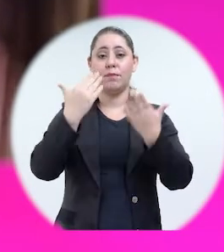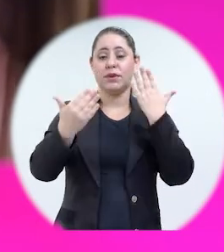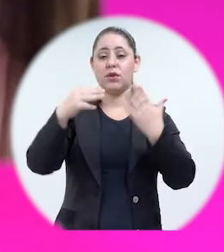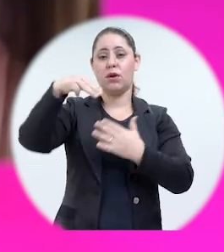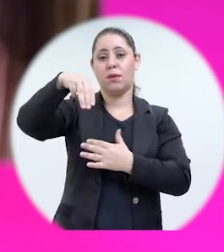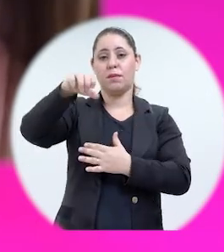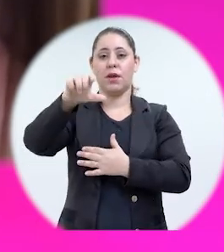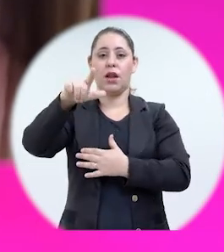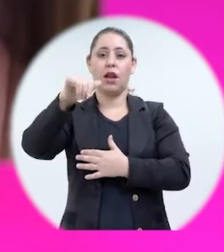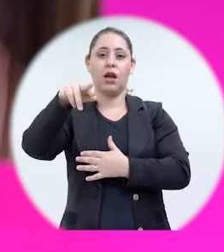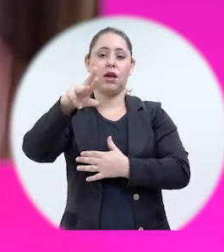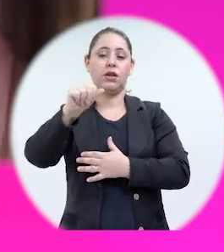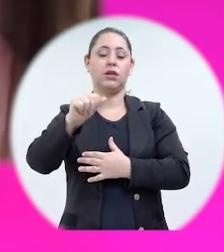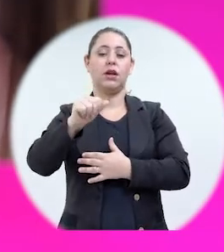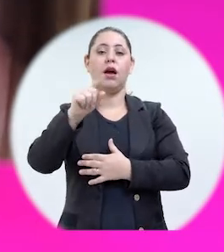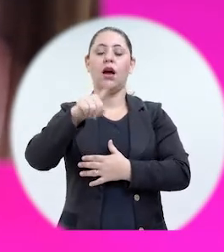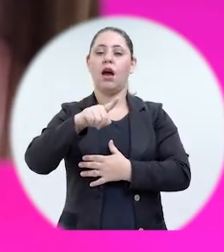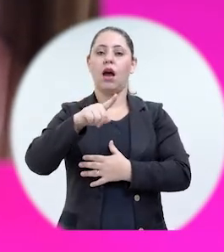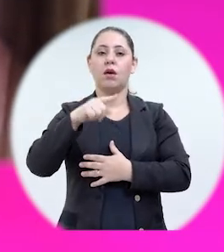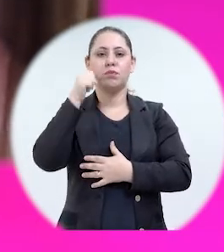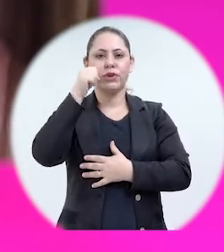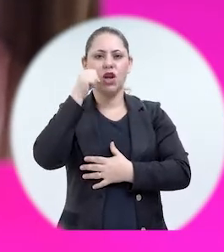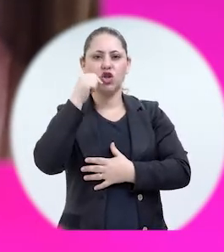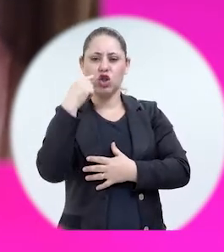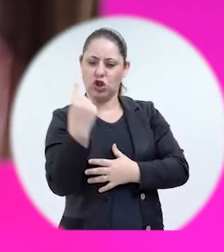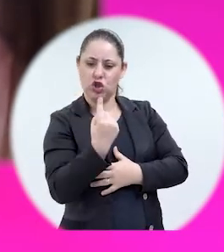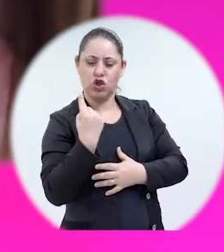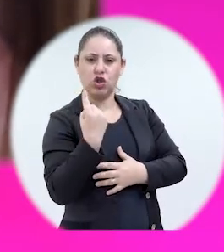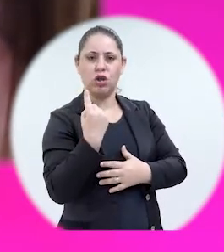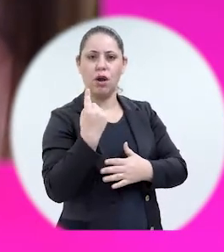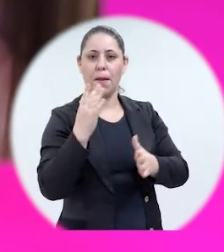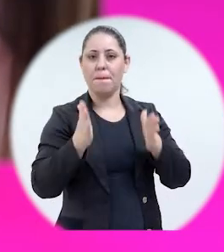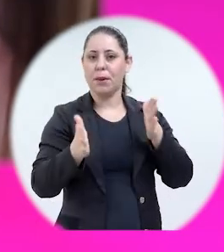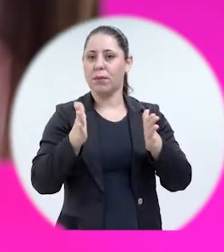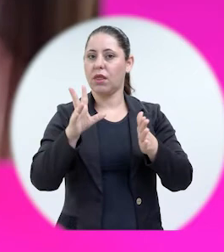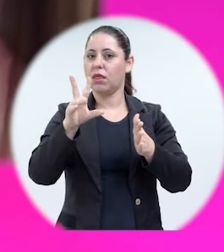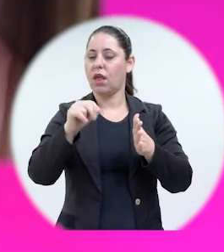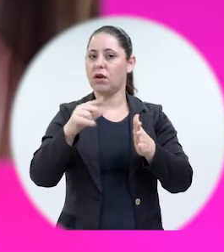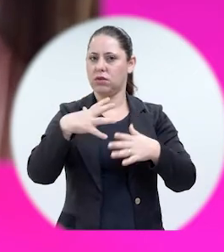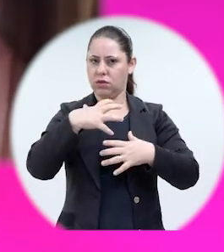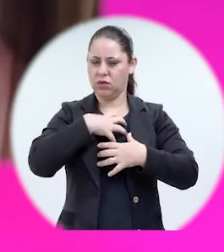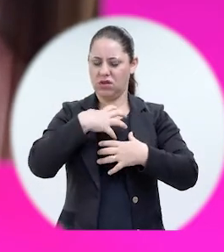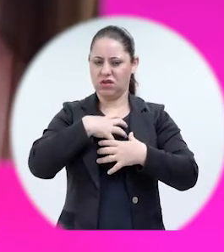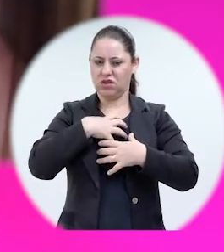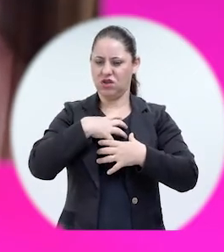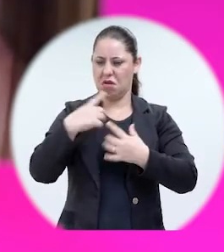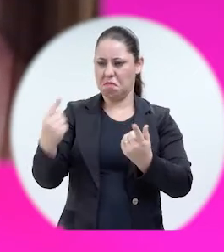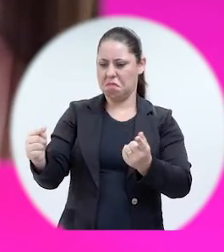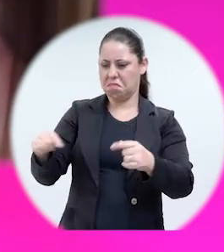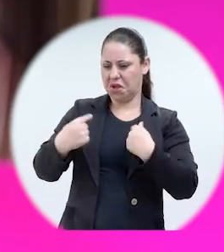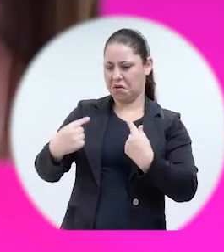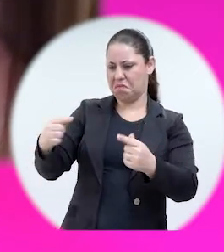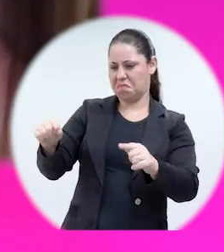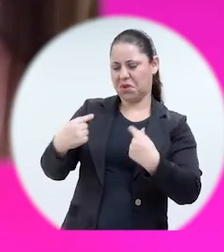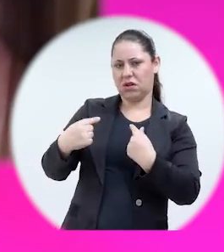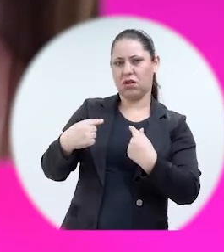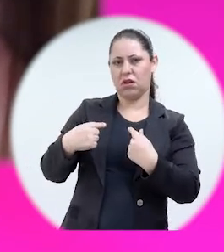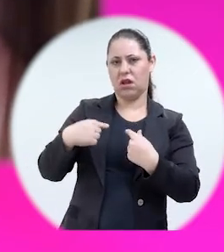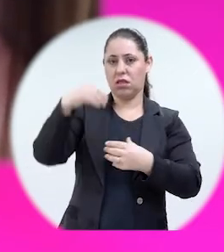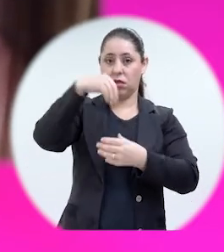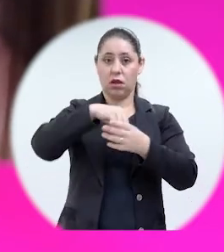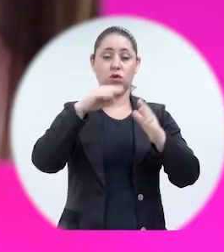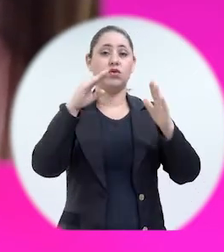a psicóloga Melânia, é importante saber que as mulheres não estão sozinhas nesse momento, se sentiu incomodada, importunada,